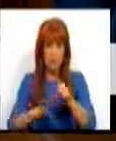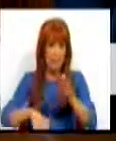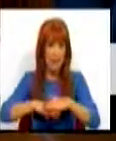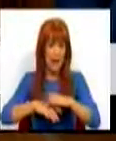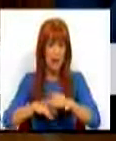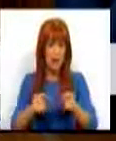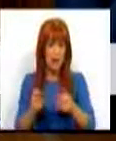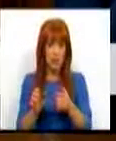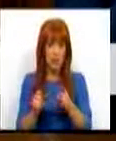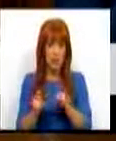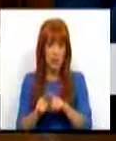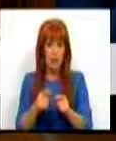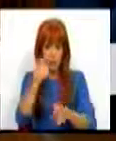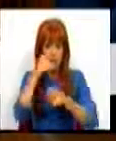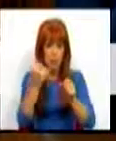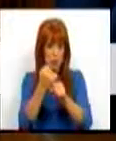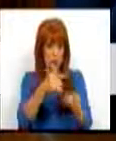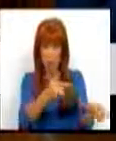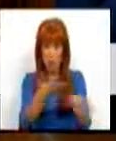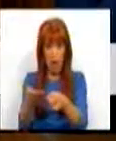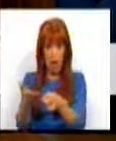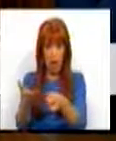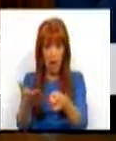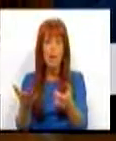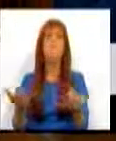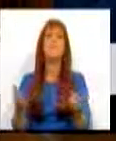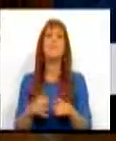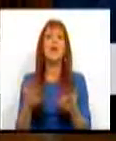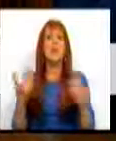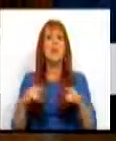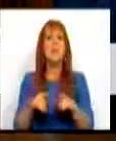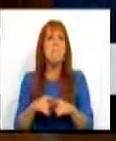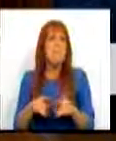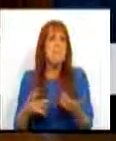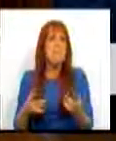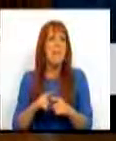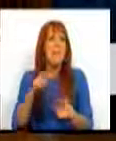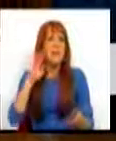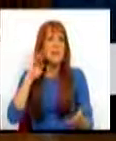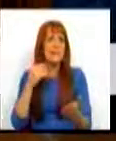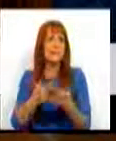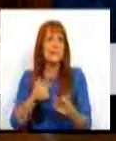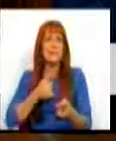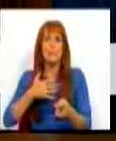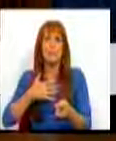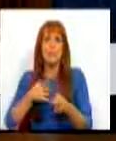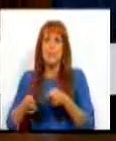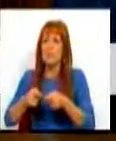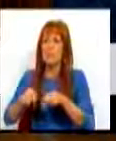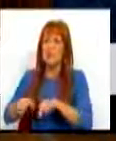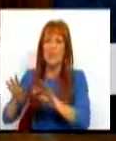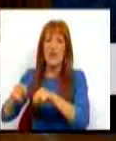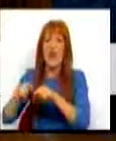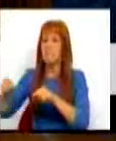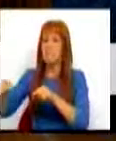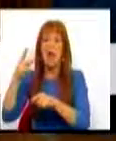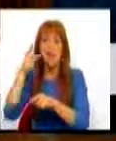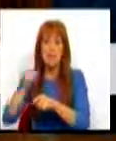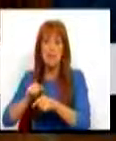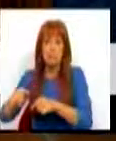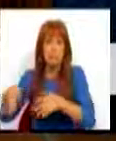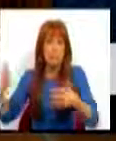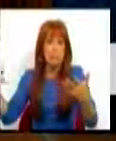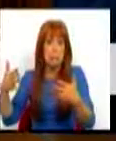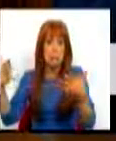possível os ativos que temos e tentar preparar um processo estruturado de venda desses ativos